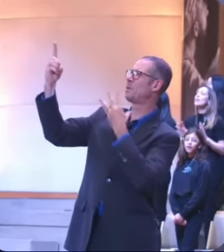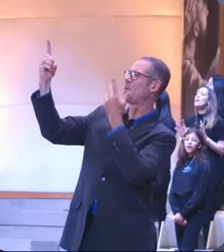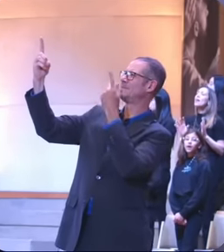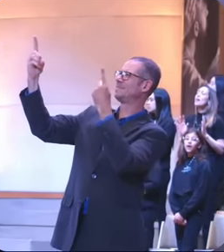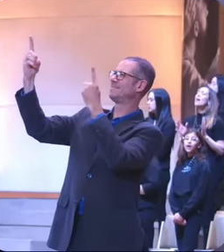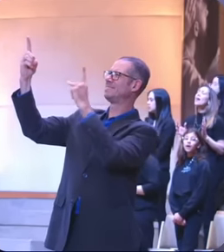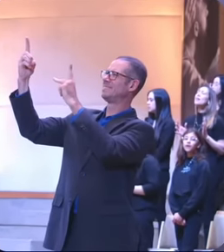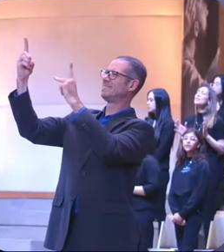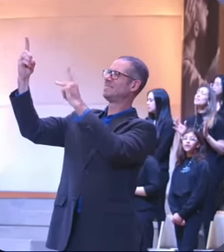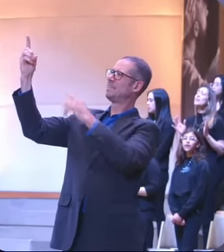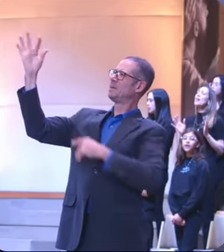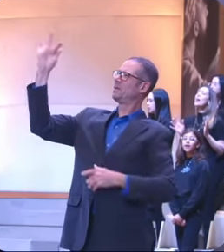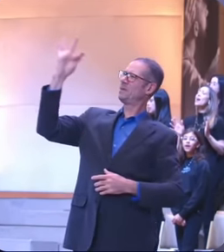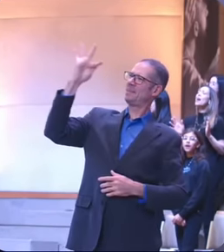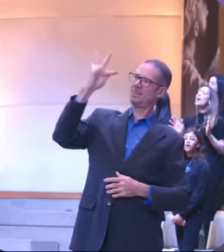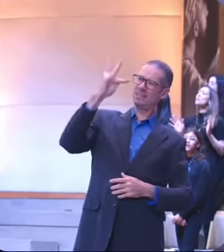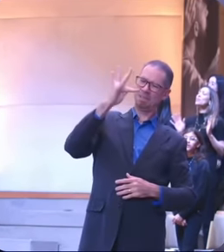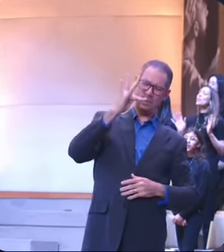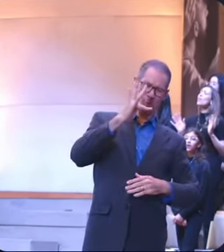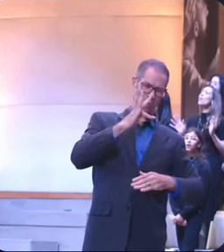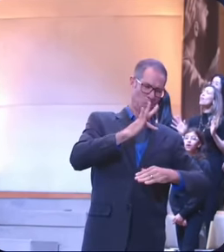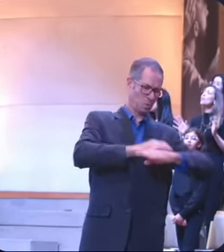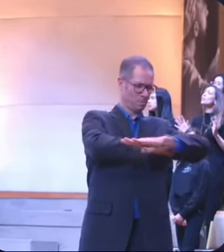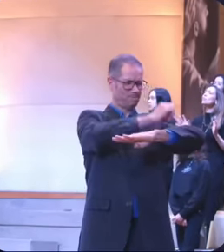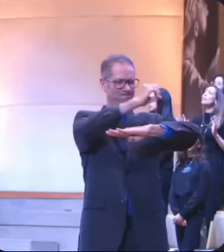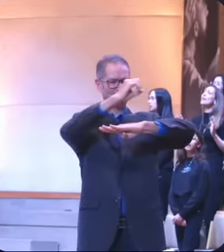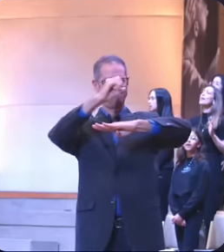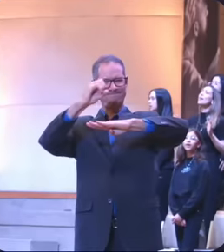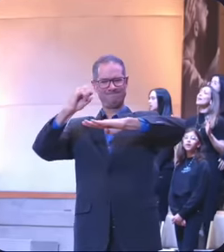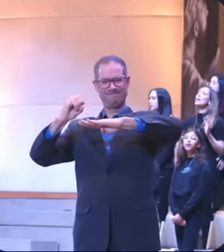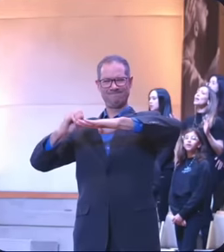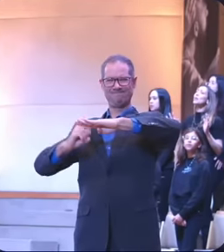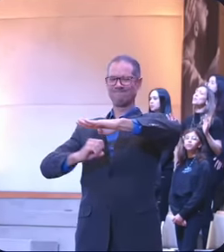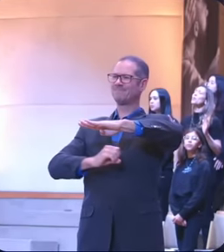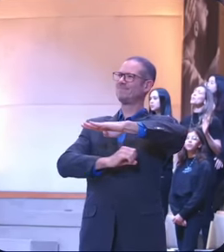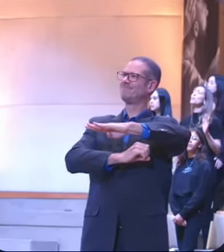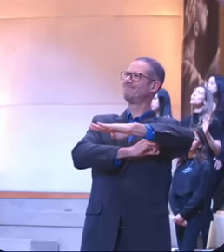Deus. És fiel em todo